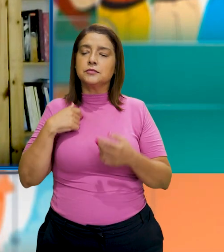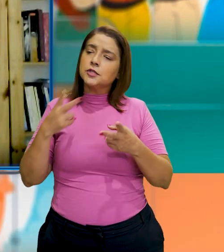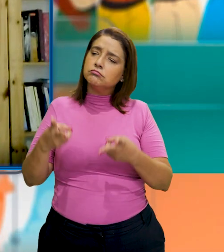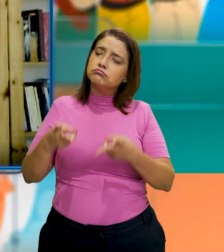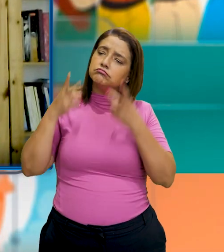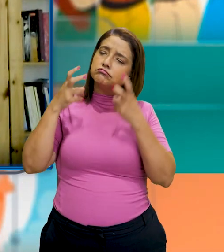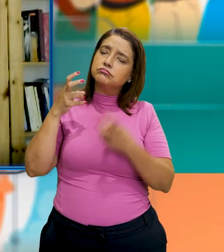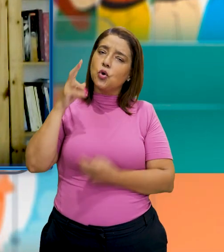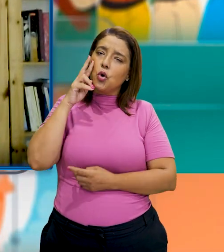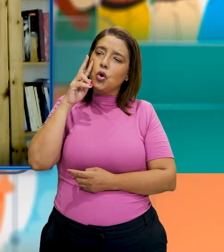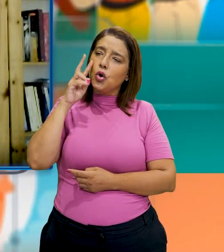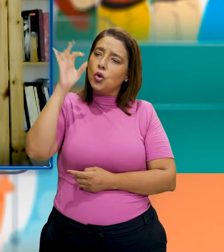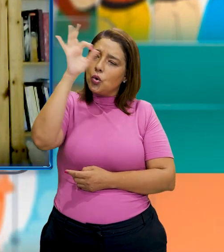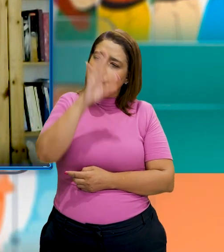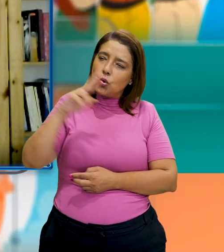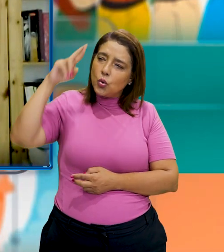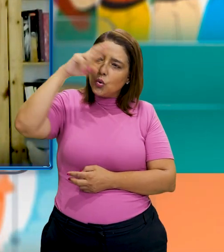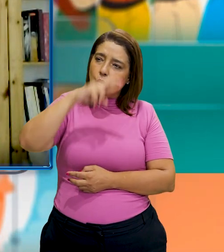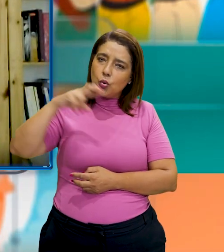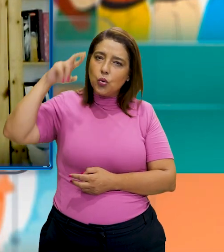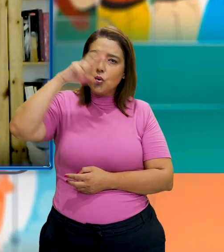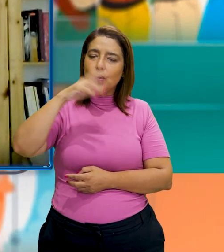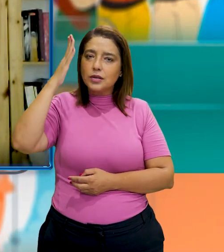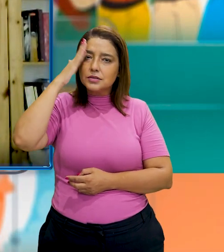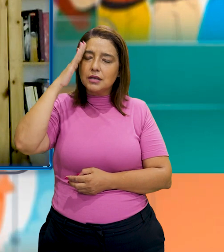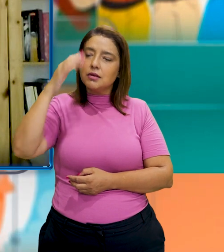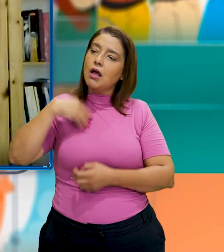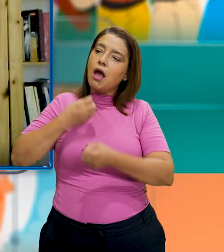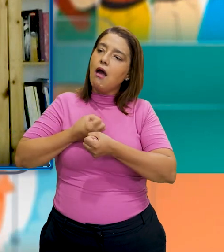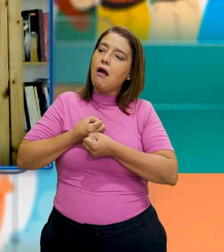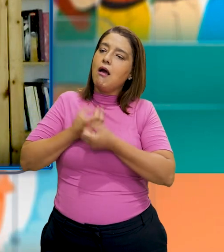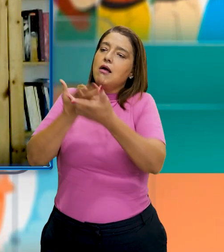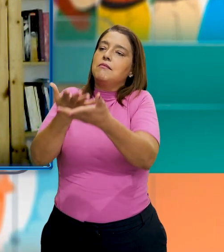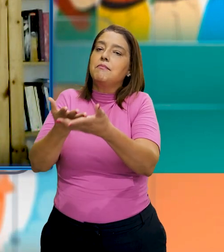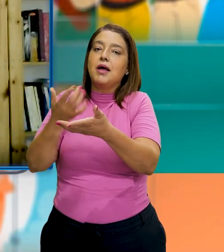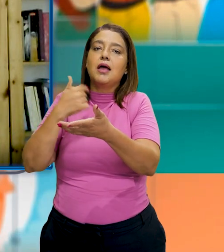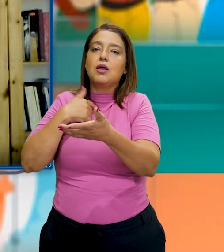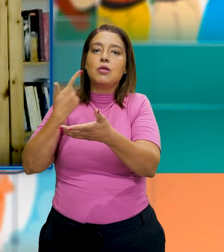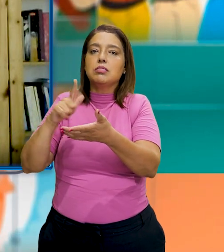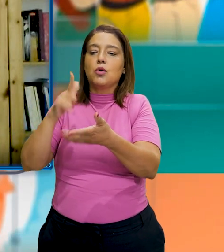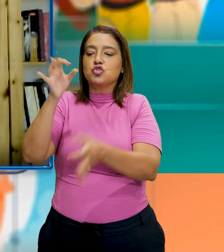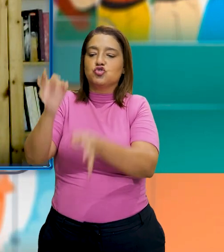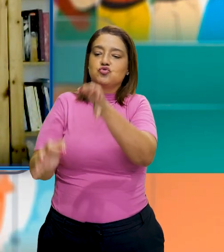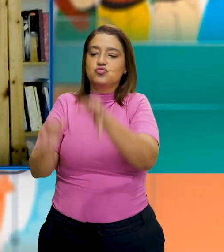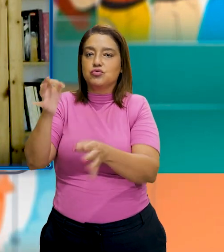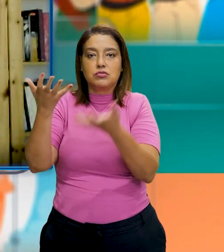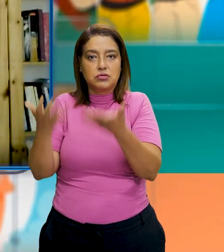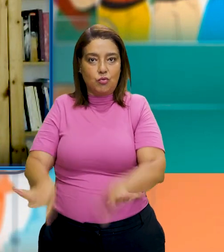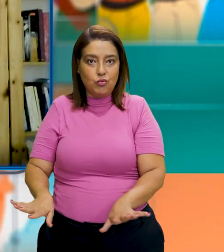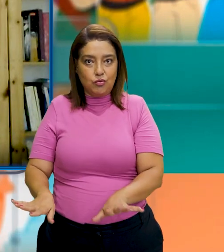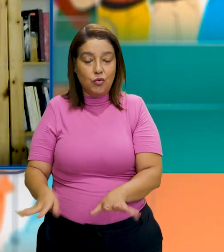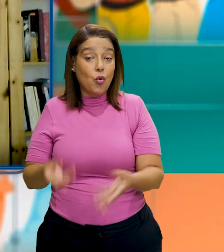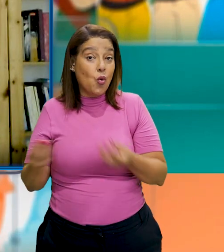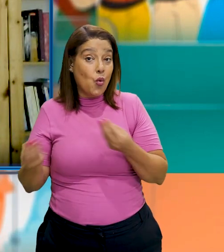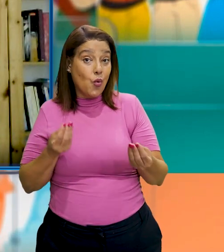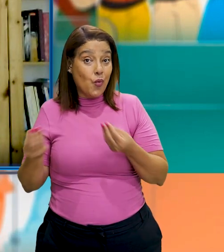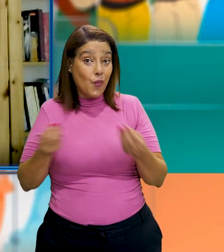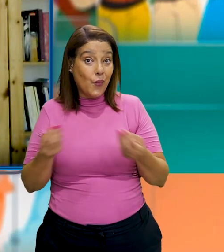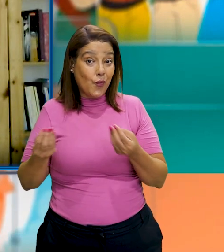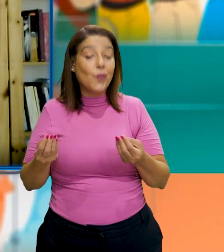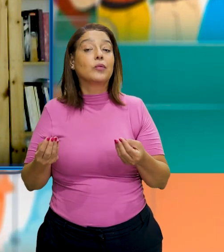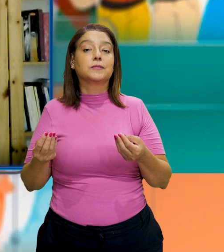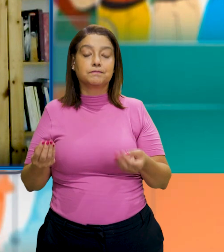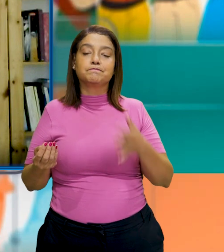observação vai me deixar claro, por exemplo, como que eu posso me expressar sem colocar julgamento de valor na minha fala.